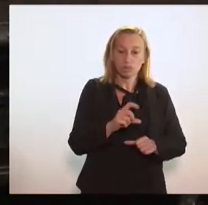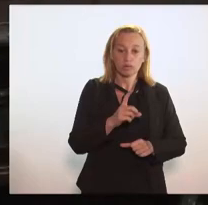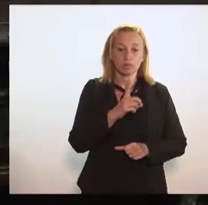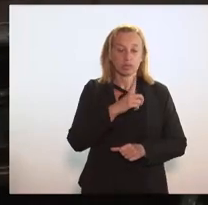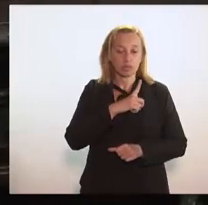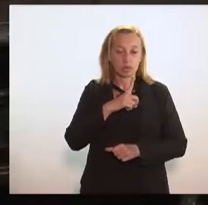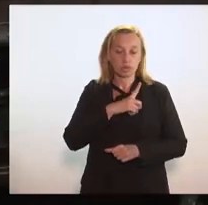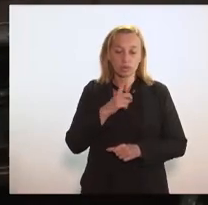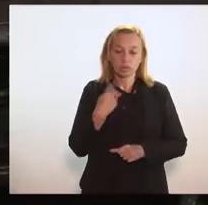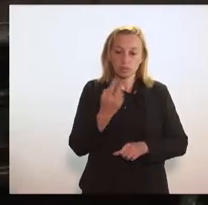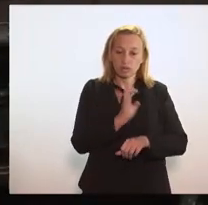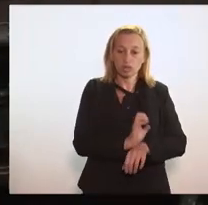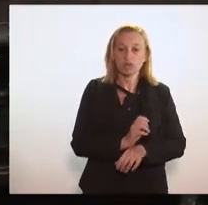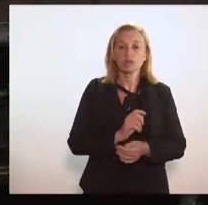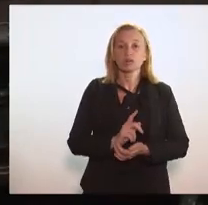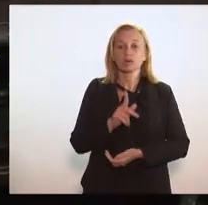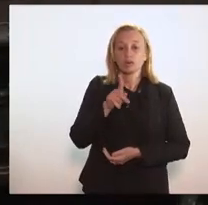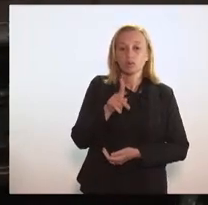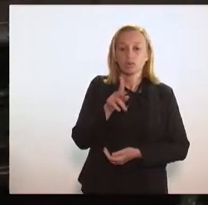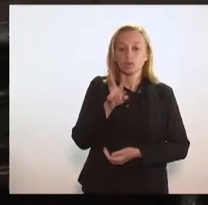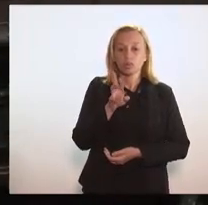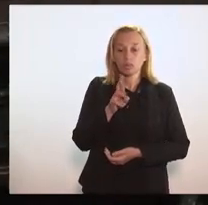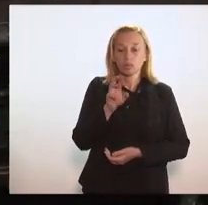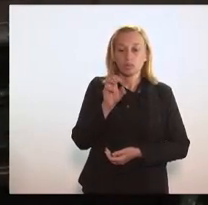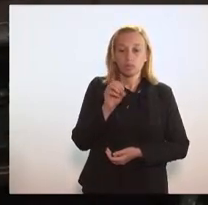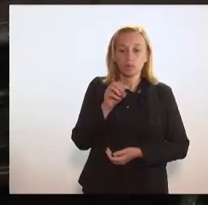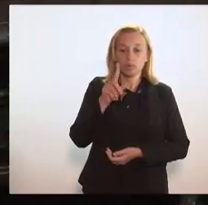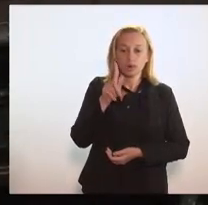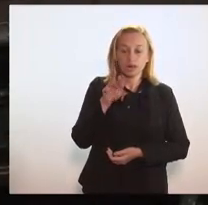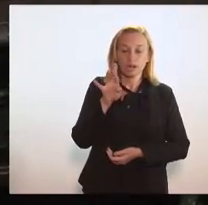assustado programa idealizado